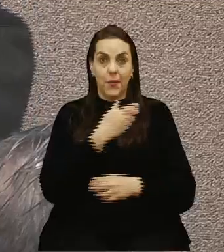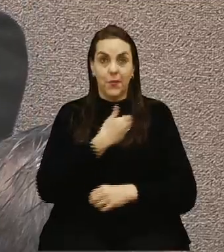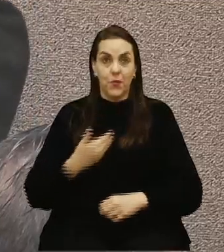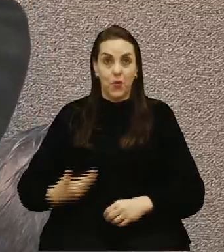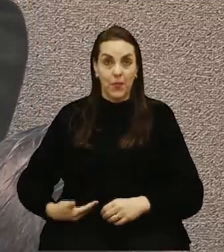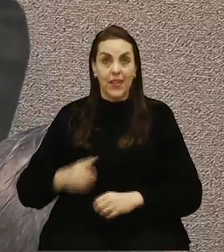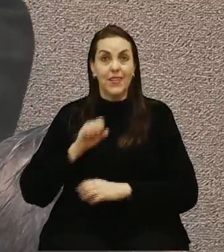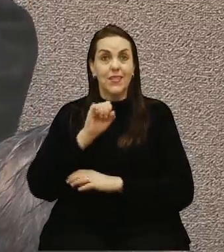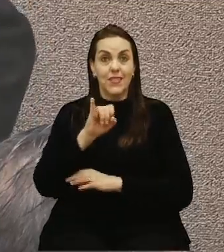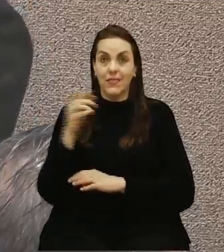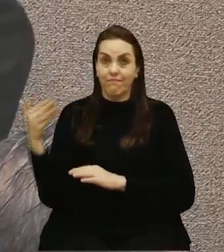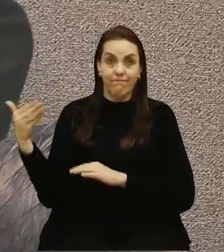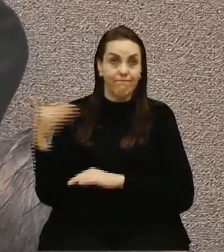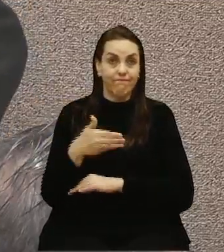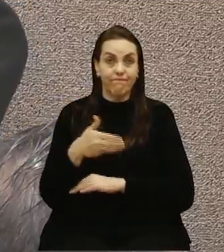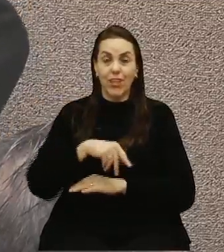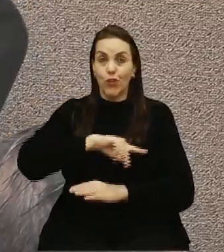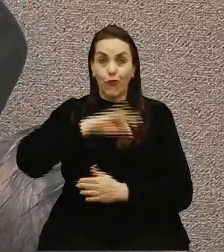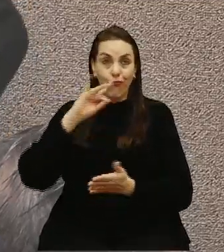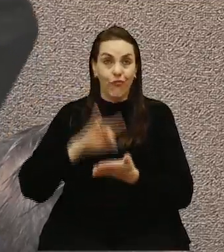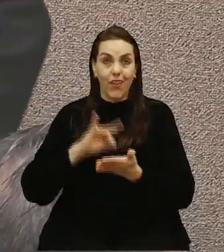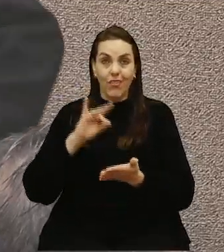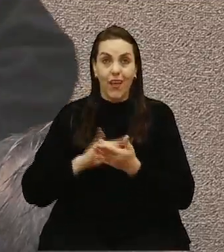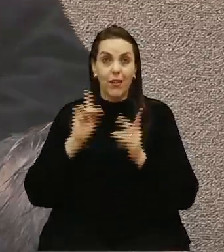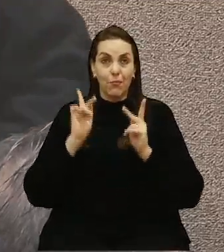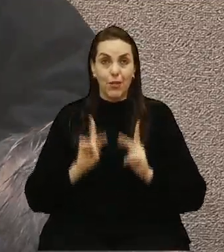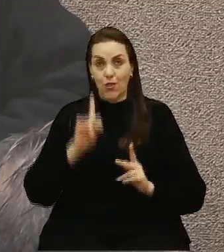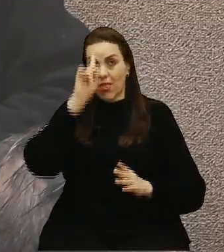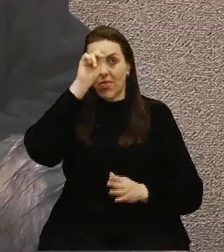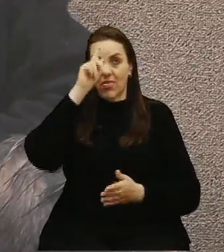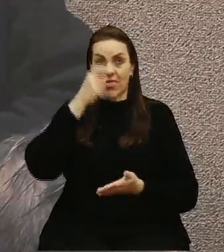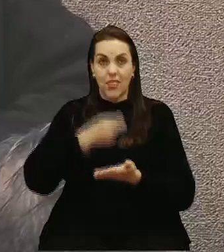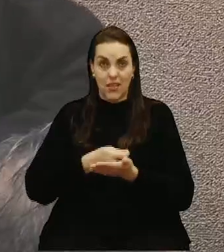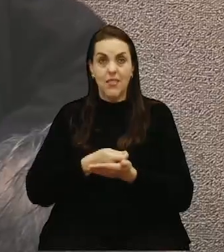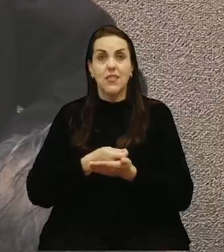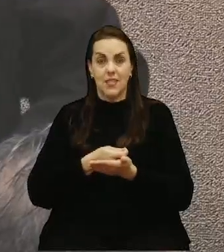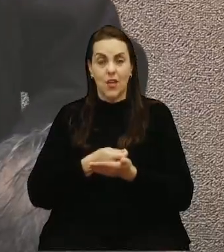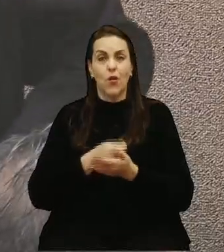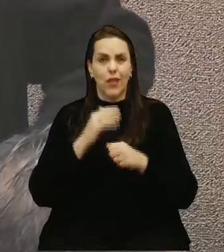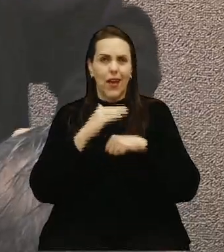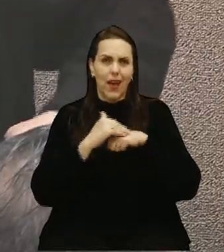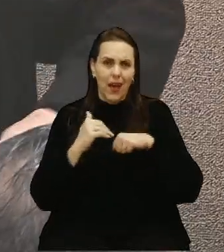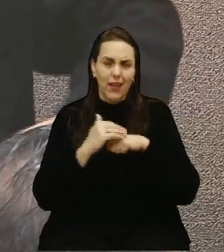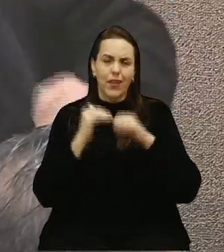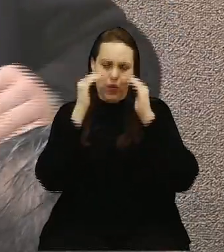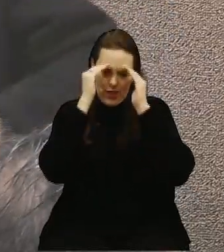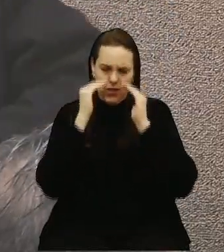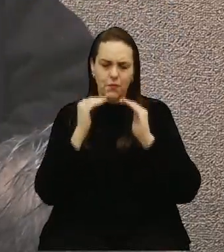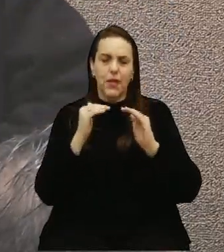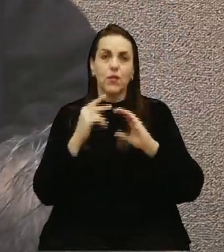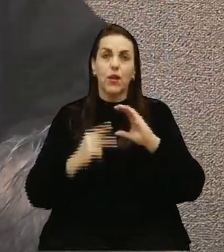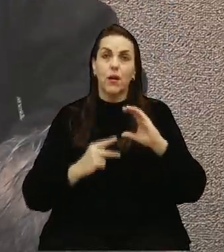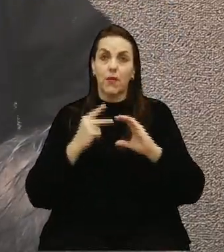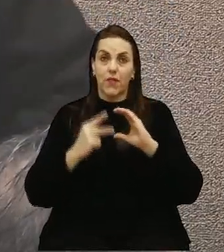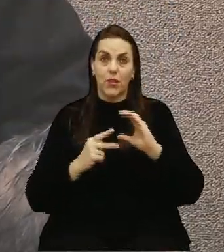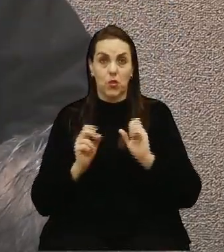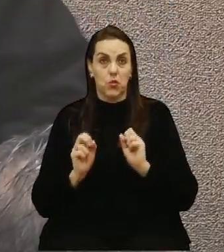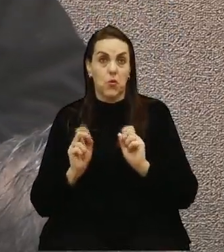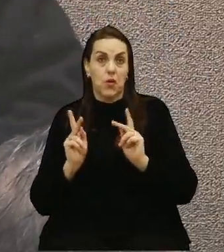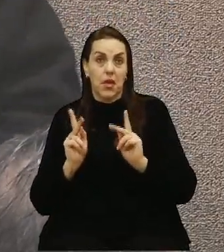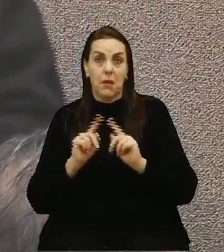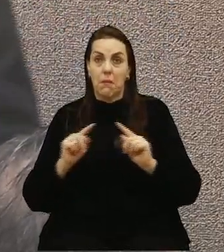quem verdadeiramente tenha poder de decisão, com todo o carinho e todo o respeito à nossa Câmara de Vereadores, não sei se vai valer muito a